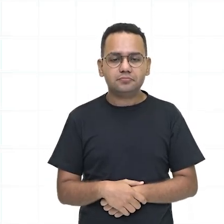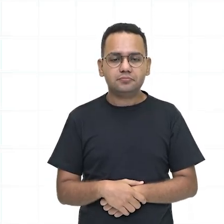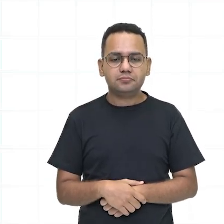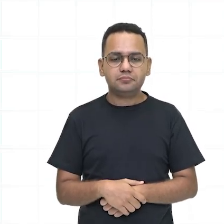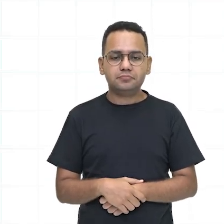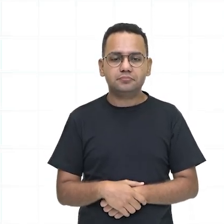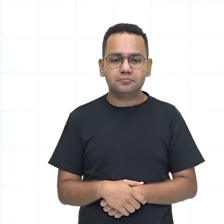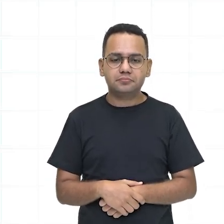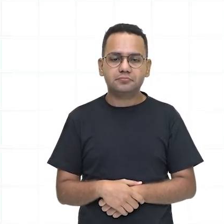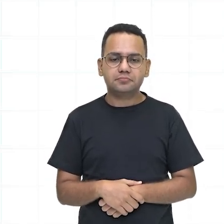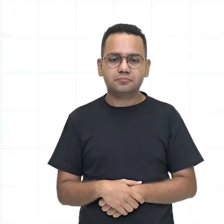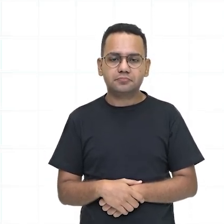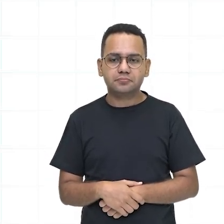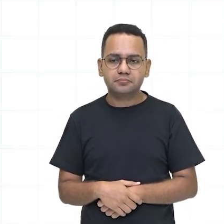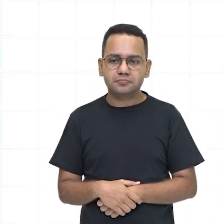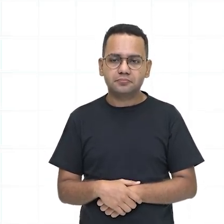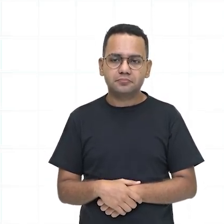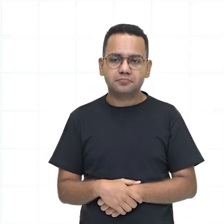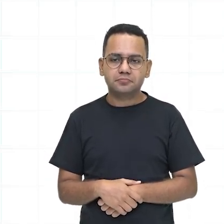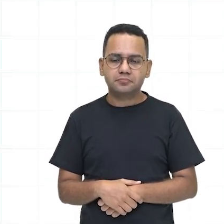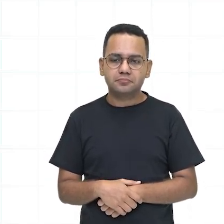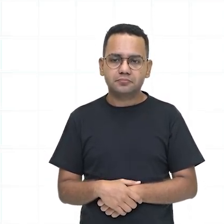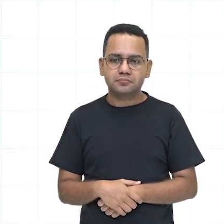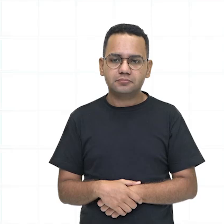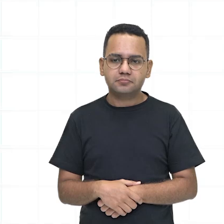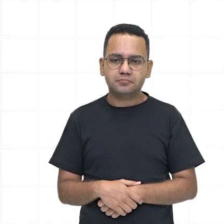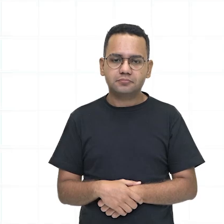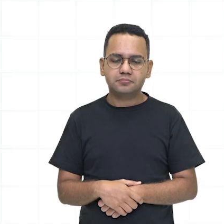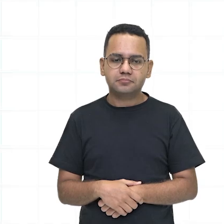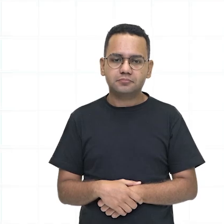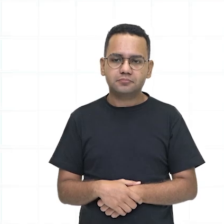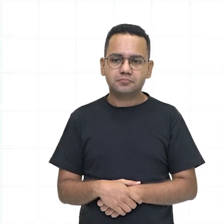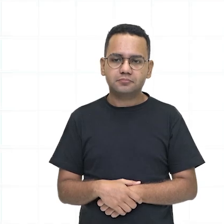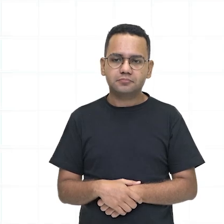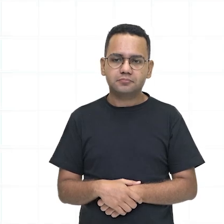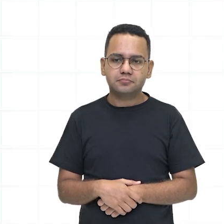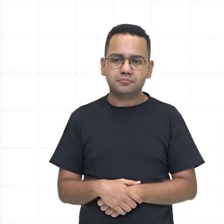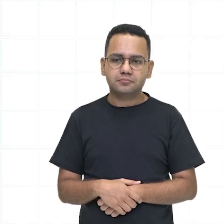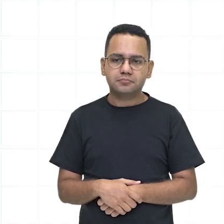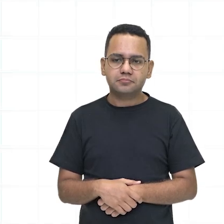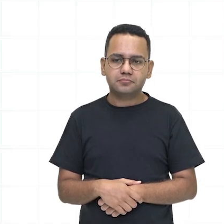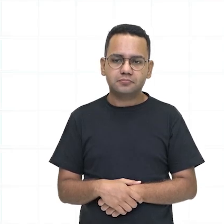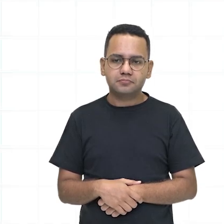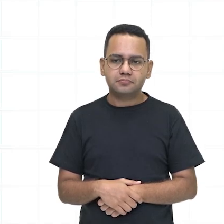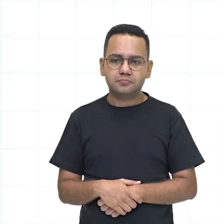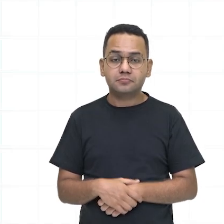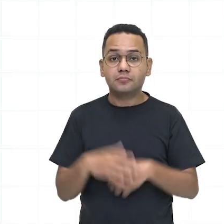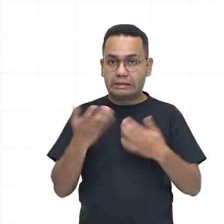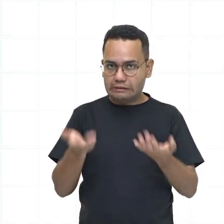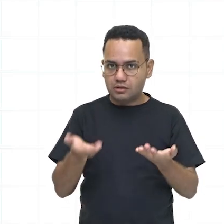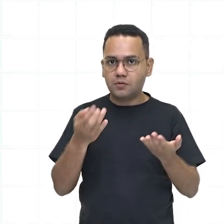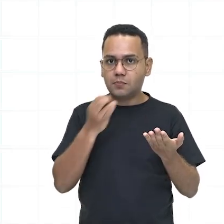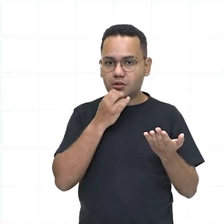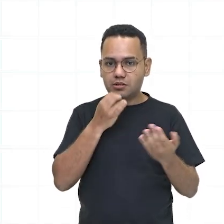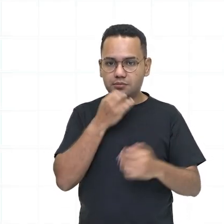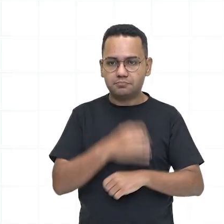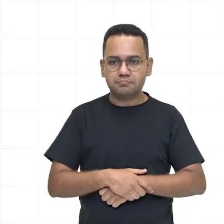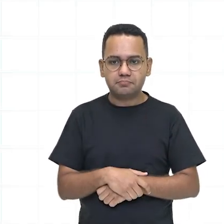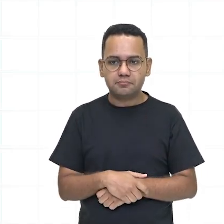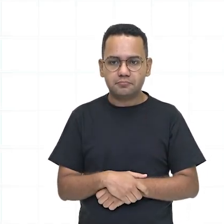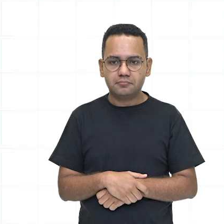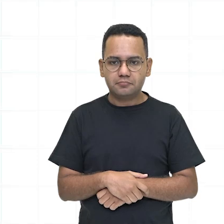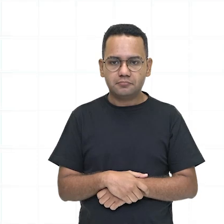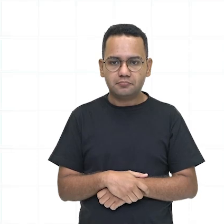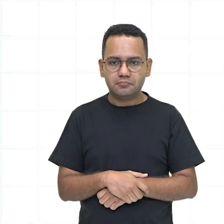das nossas artérias, elas, quando em condição normal, elas conseguem se expandir. Quando passa